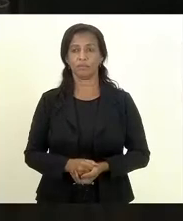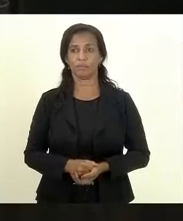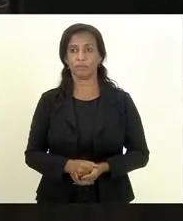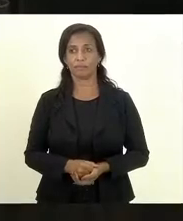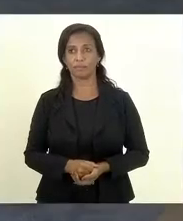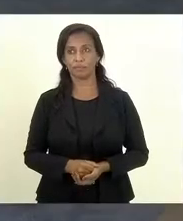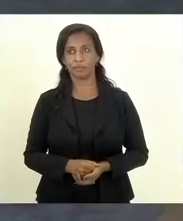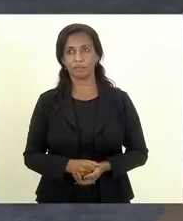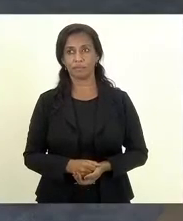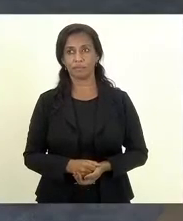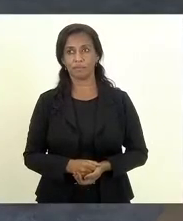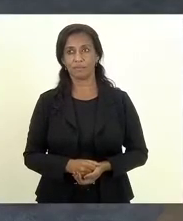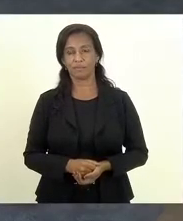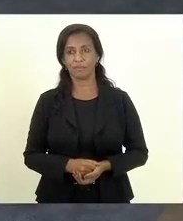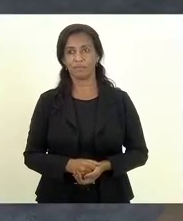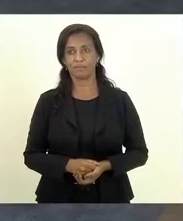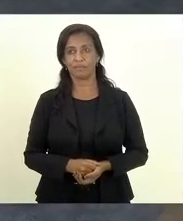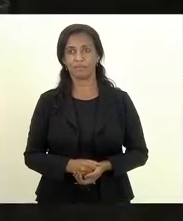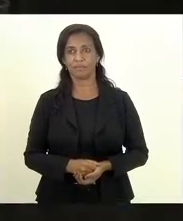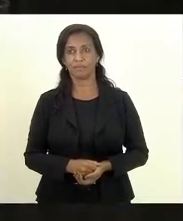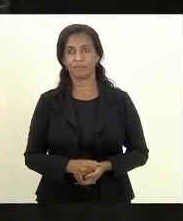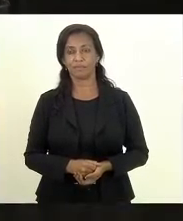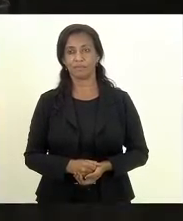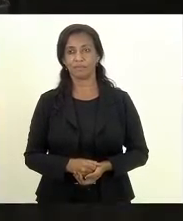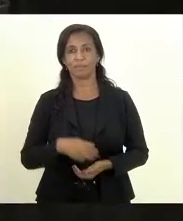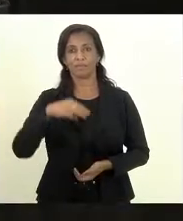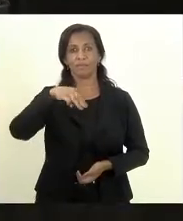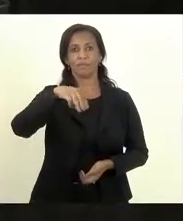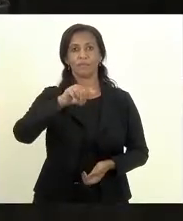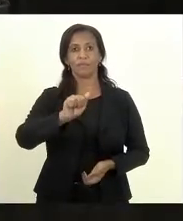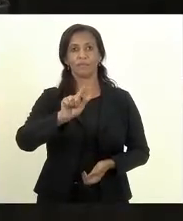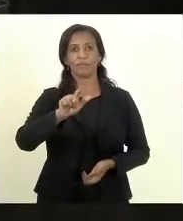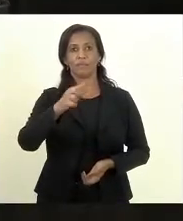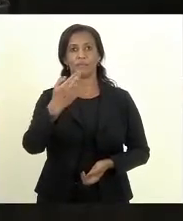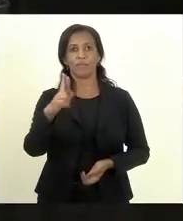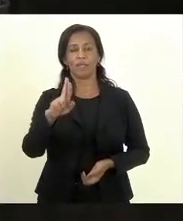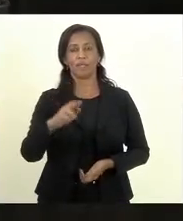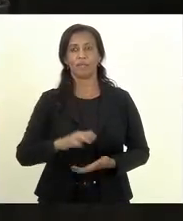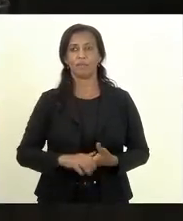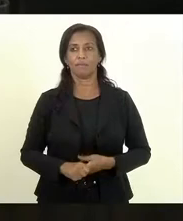eu encerrei a minha fala, okay, senhor presidente. Vamos lá, deputado Marcos Miller, 1-1.